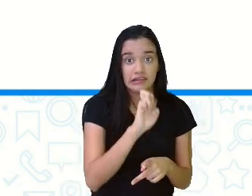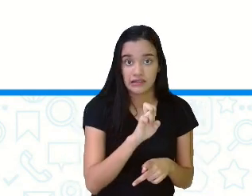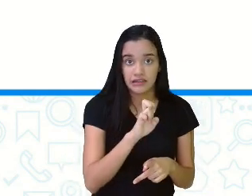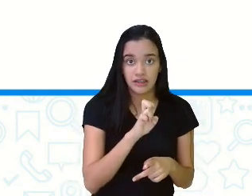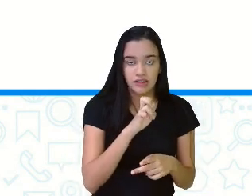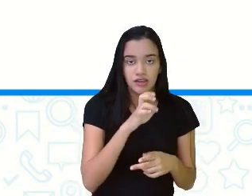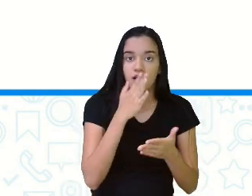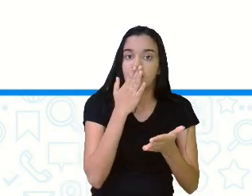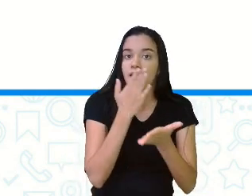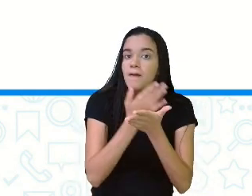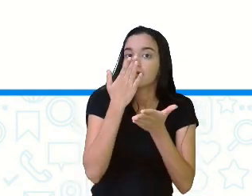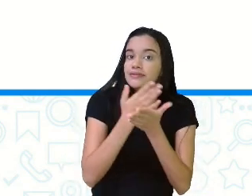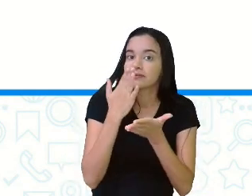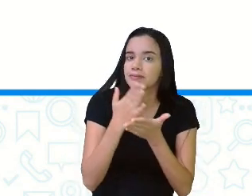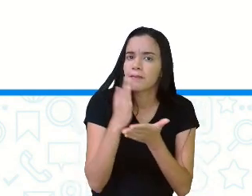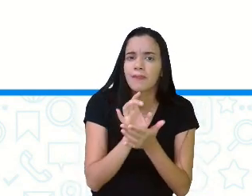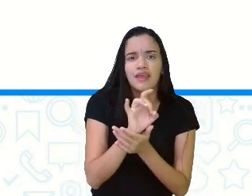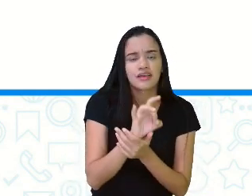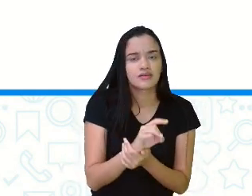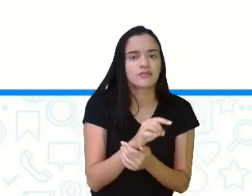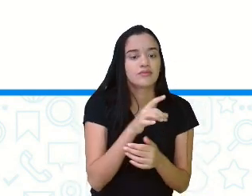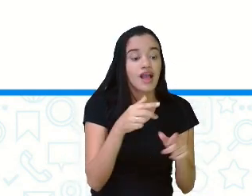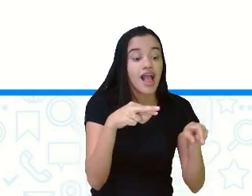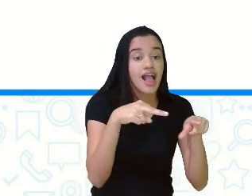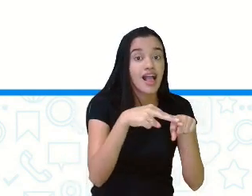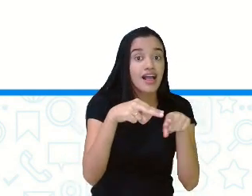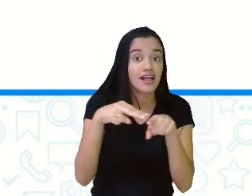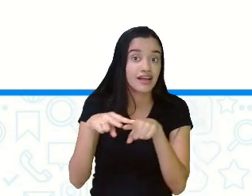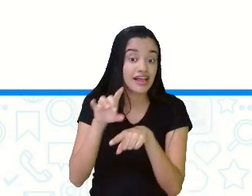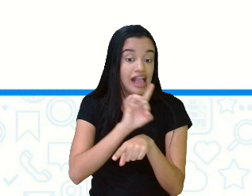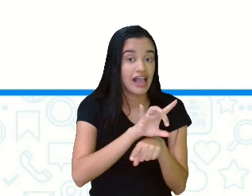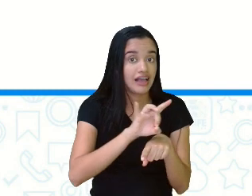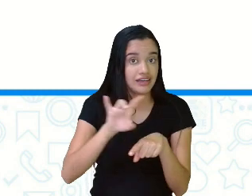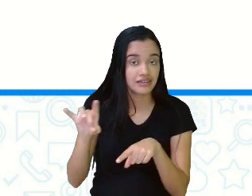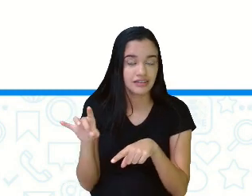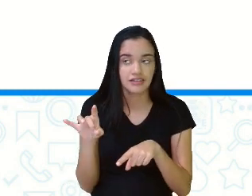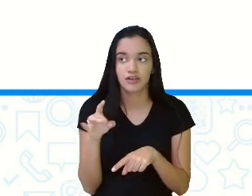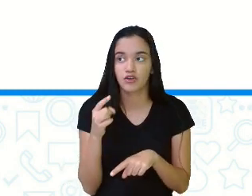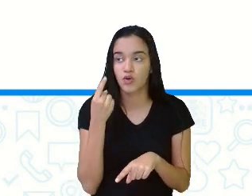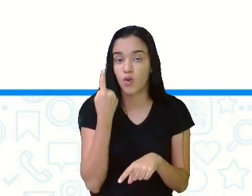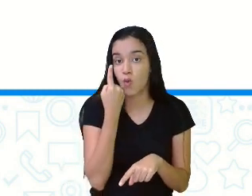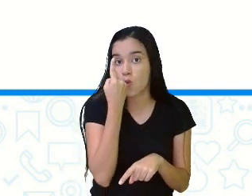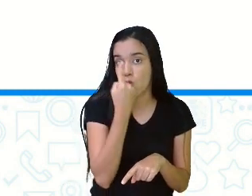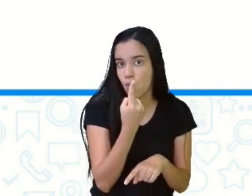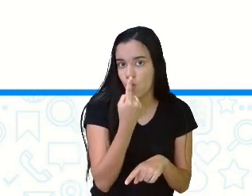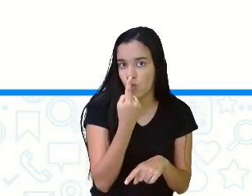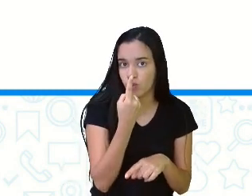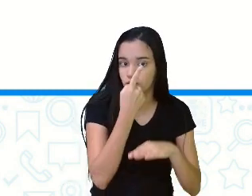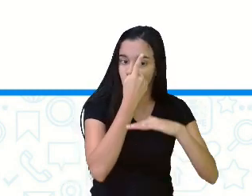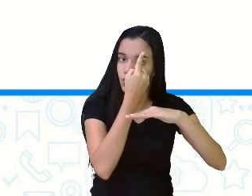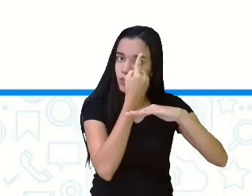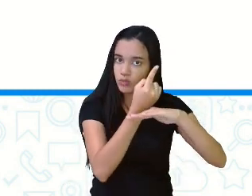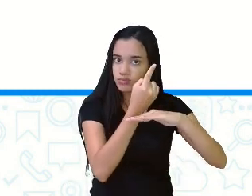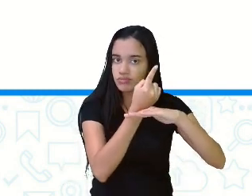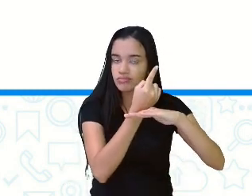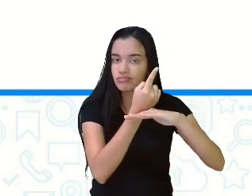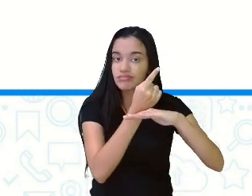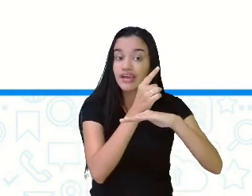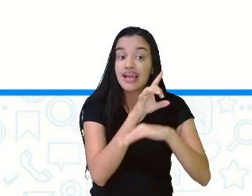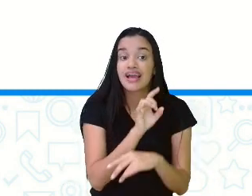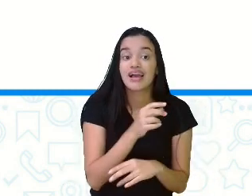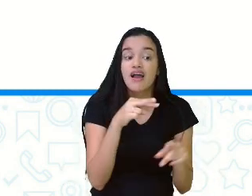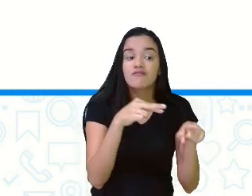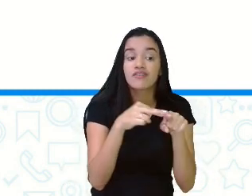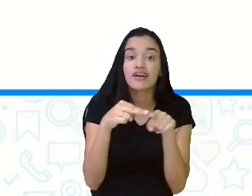partes, eu vou dizer que cada fatia dessa vale 1/5. Cada